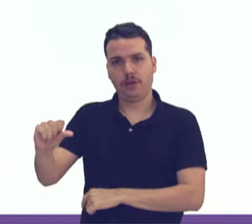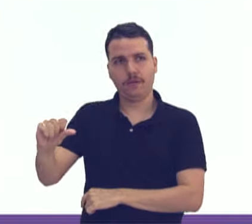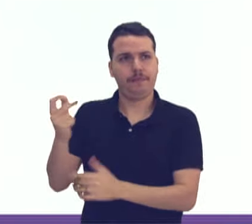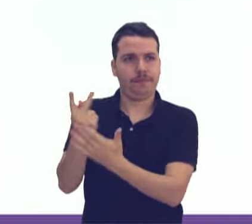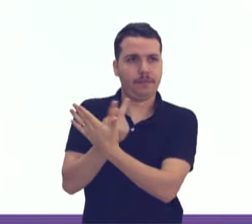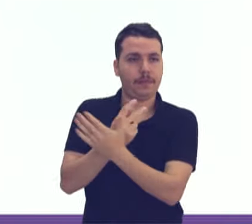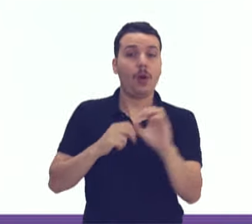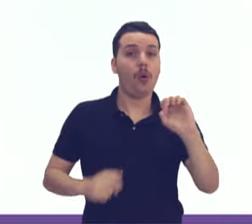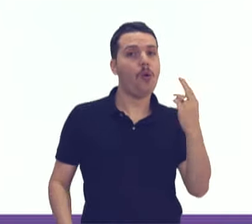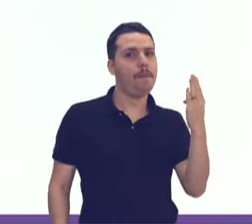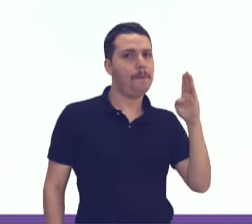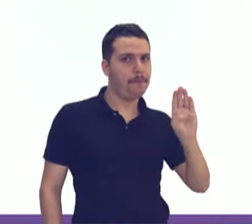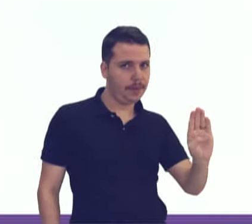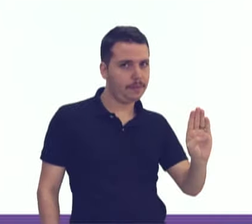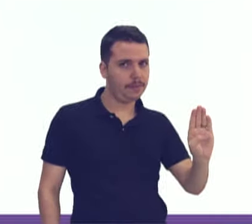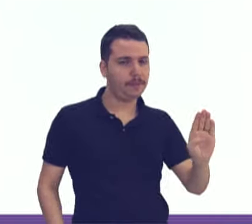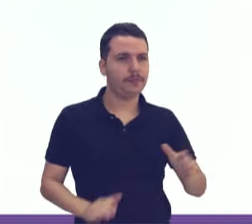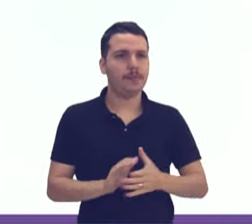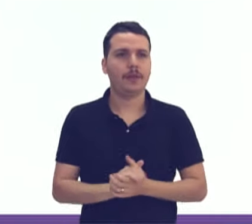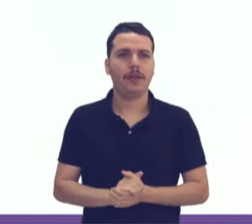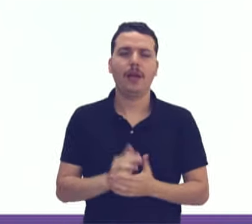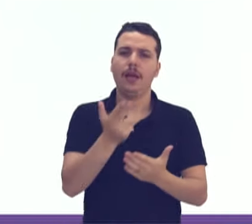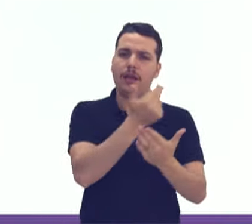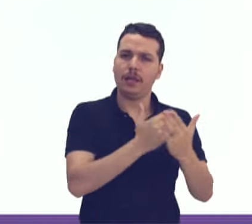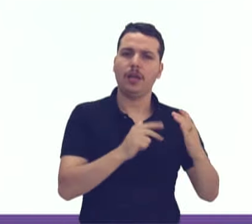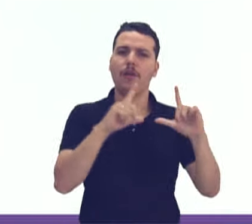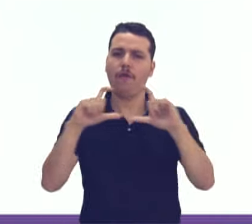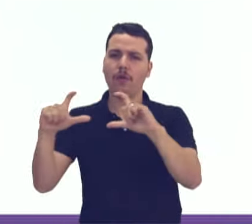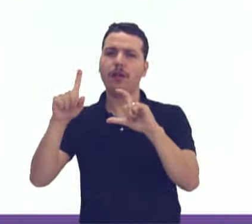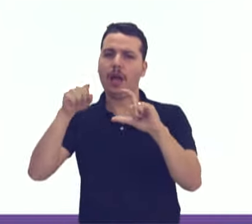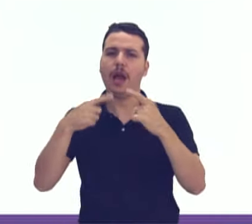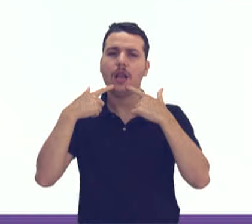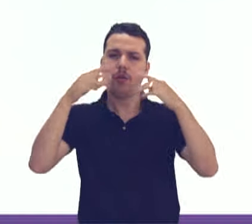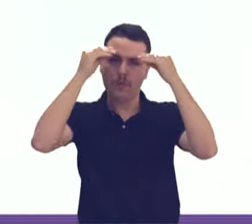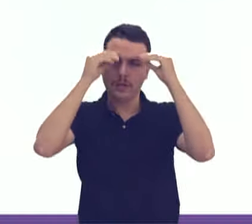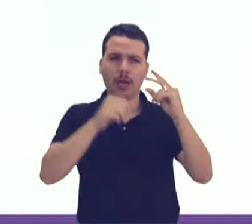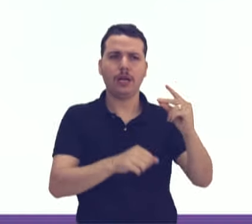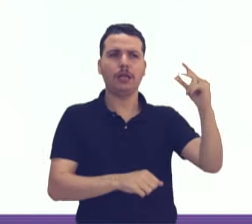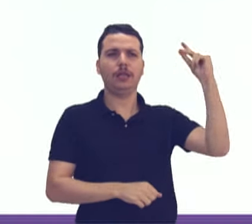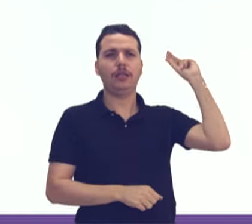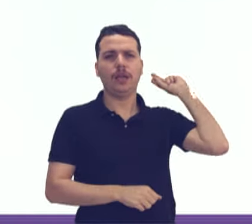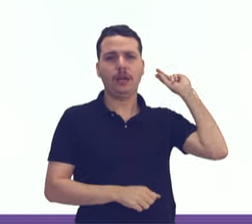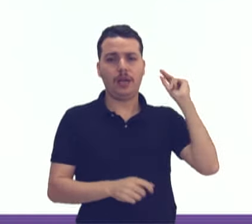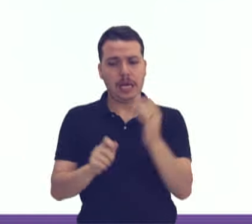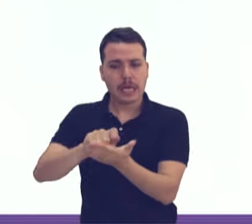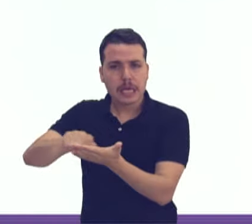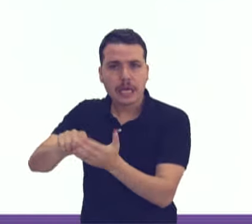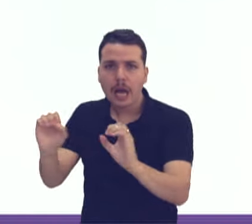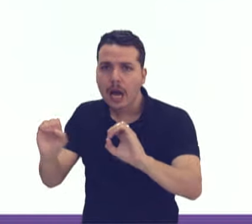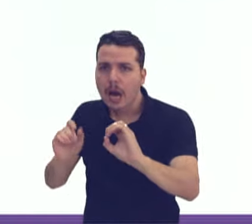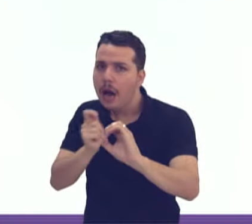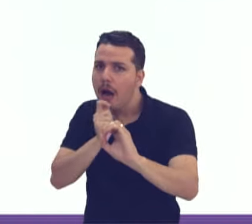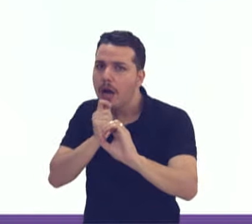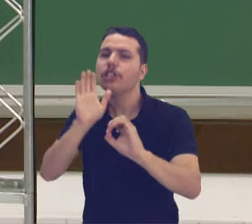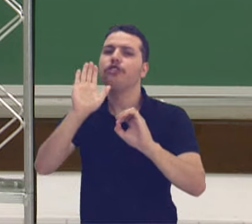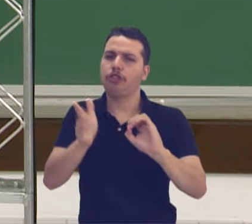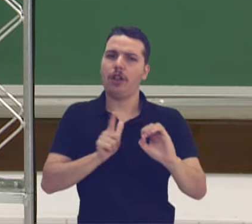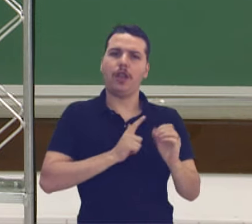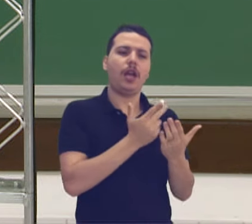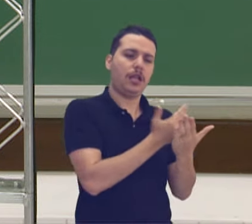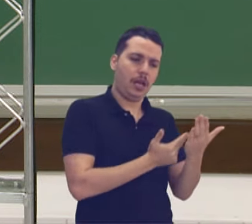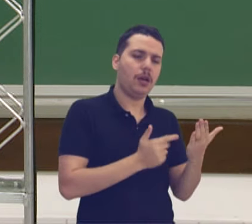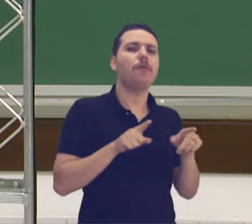ou b o desenho fotografia são linguagens muito antigas que vieram desde antes do surgimento da escrita